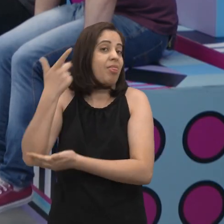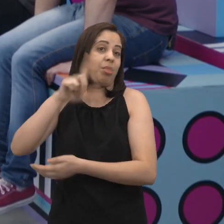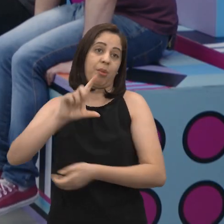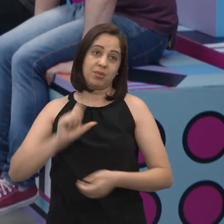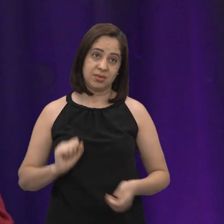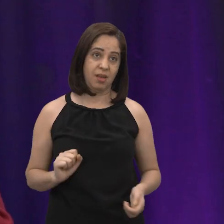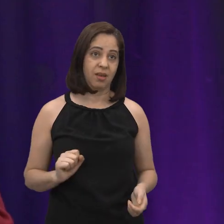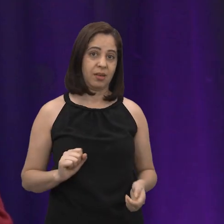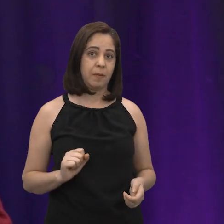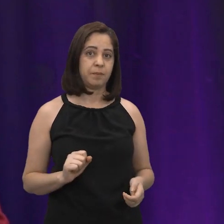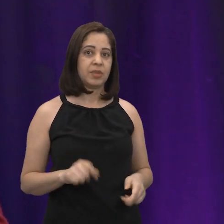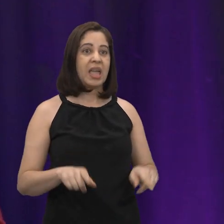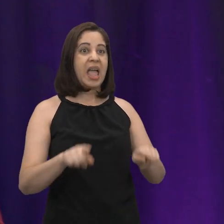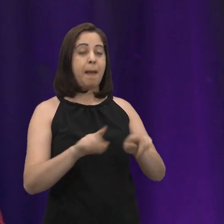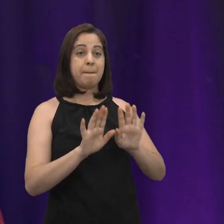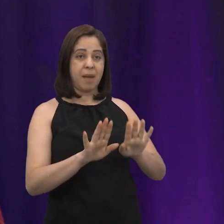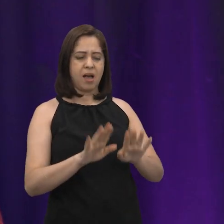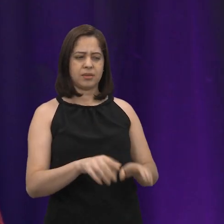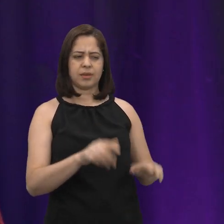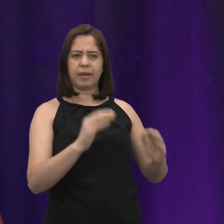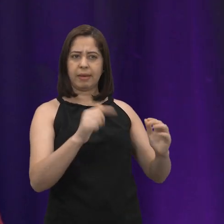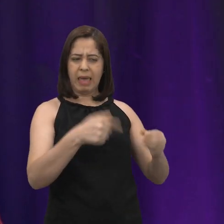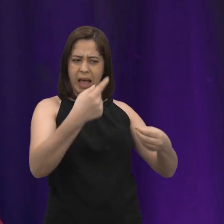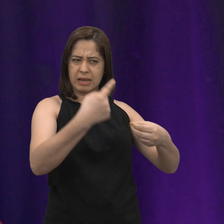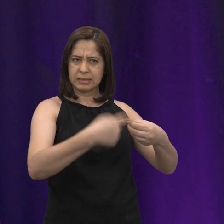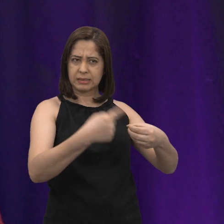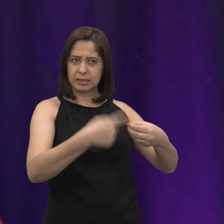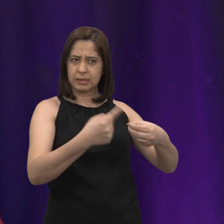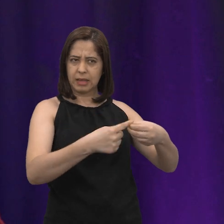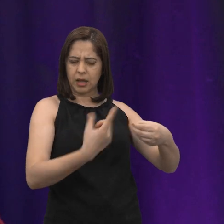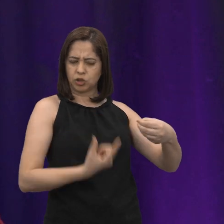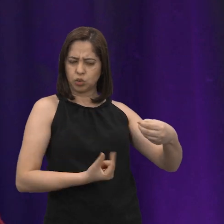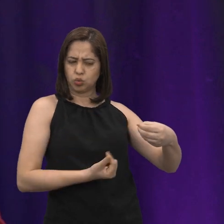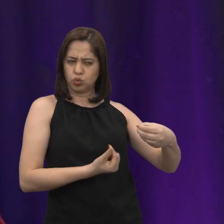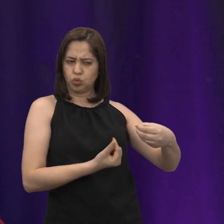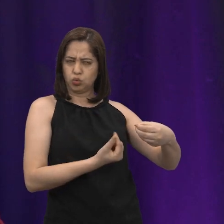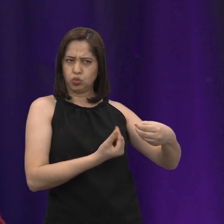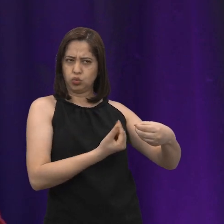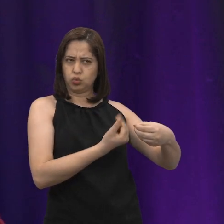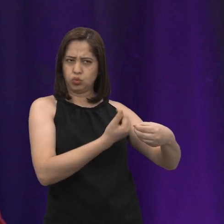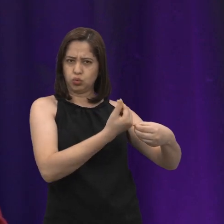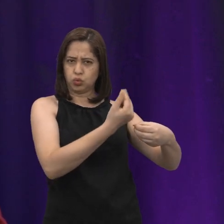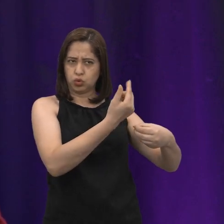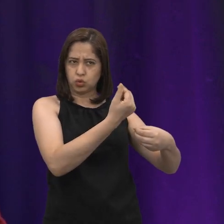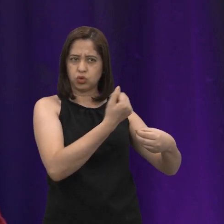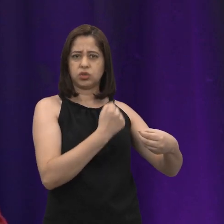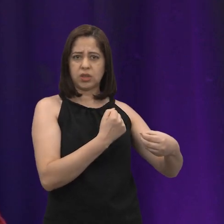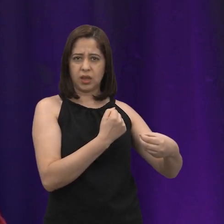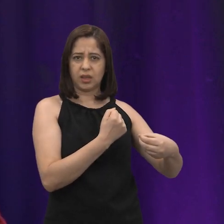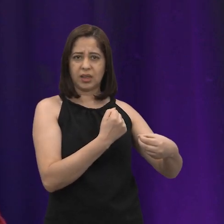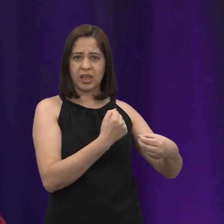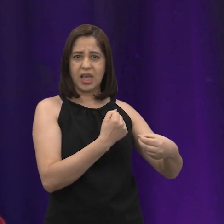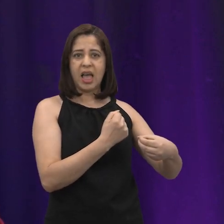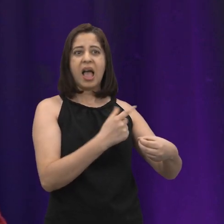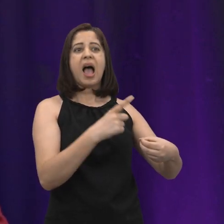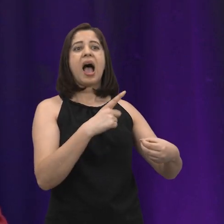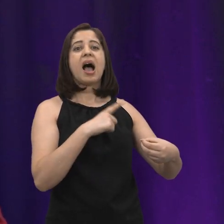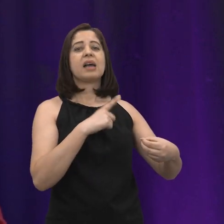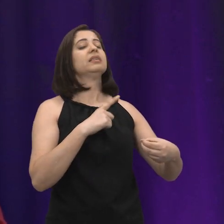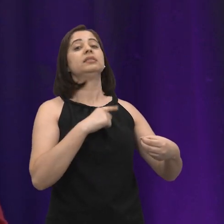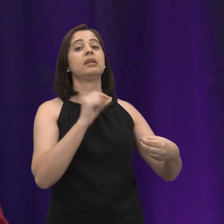Por outro lado, esse nível de concentração de renda, mas também uma certa lógica que a gente chama do mercado imobiliário